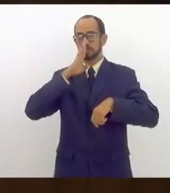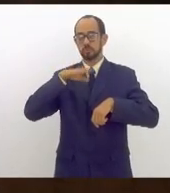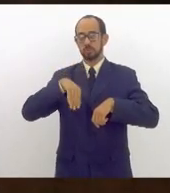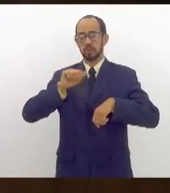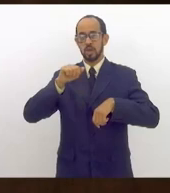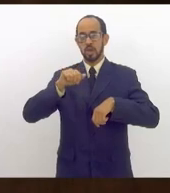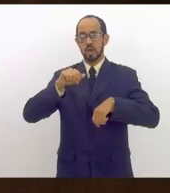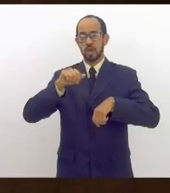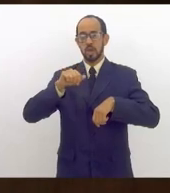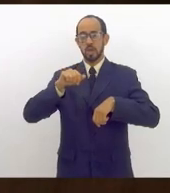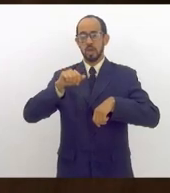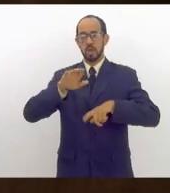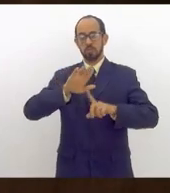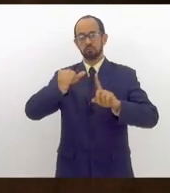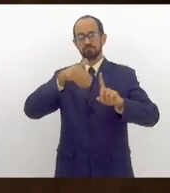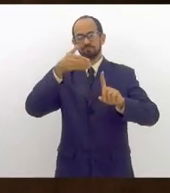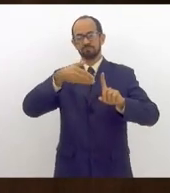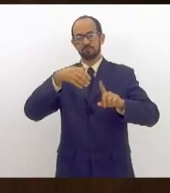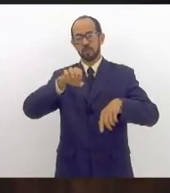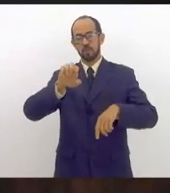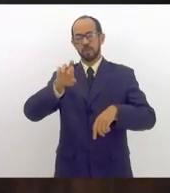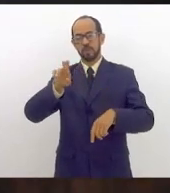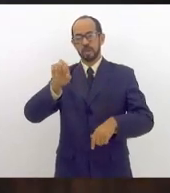ao nosso Erasmo Carlos.